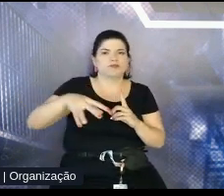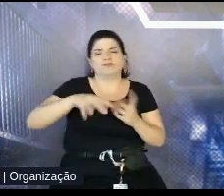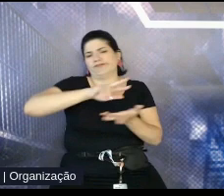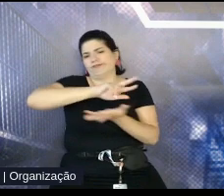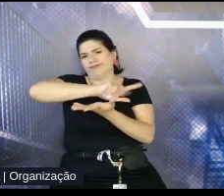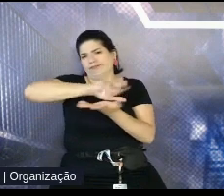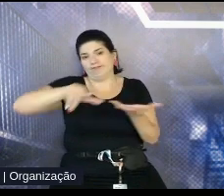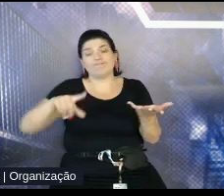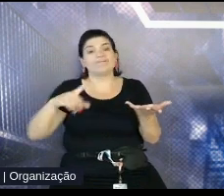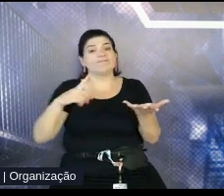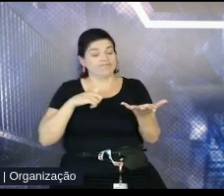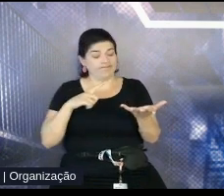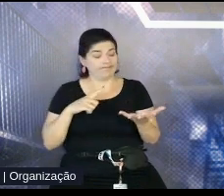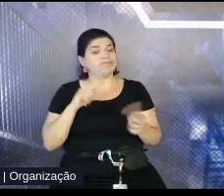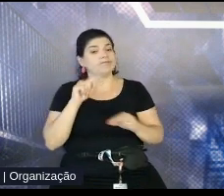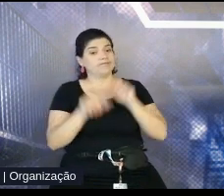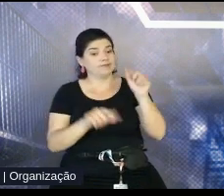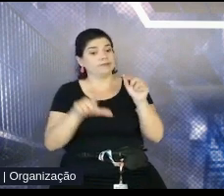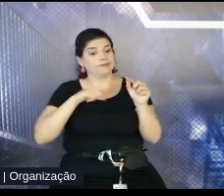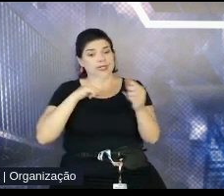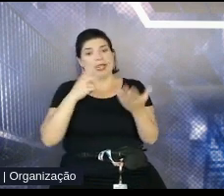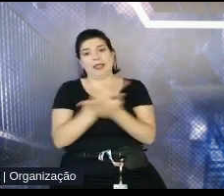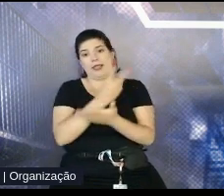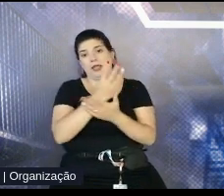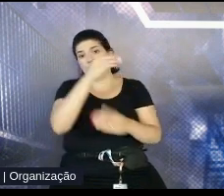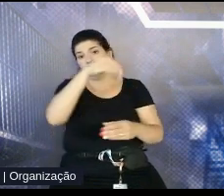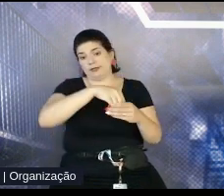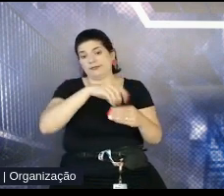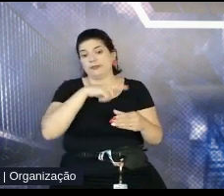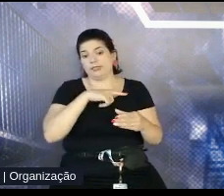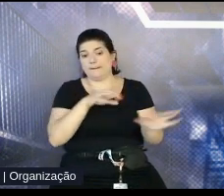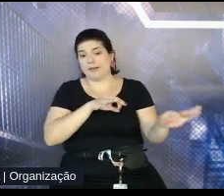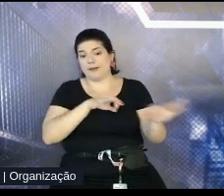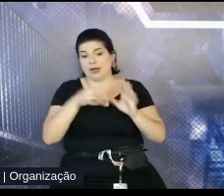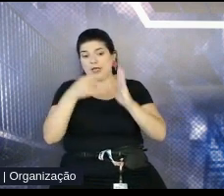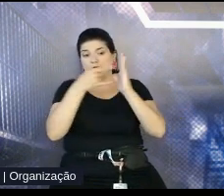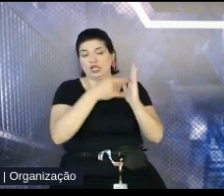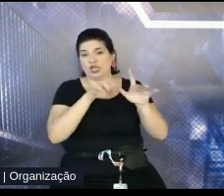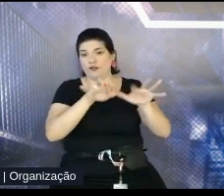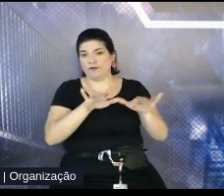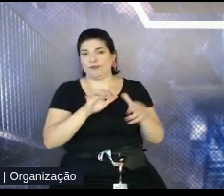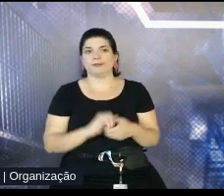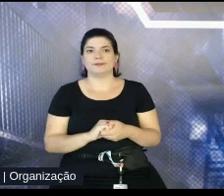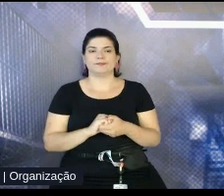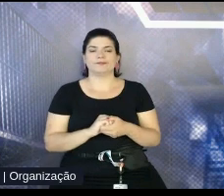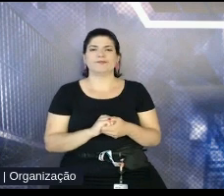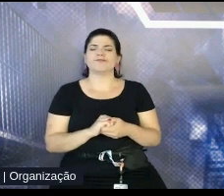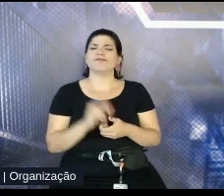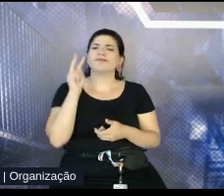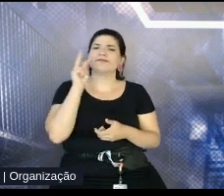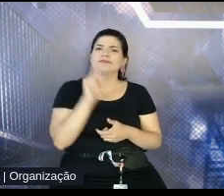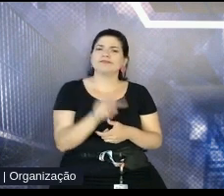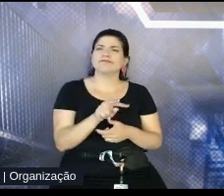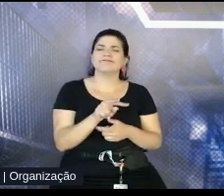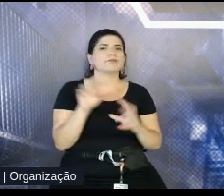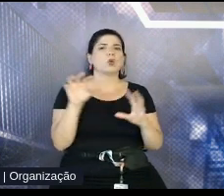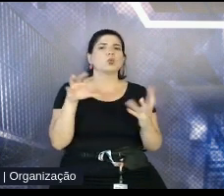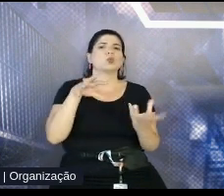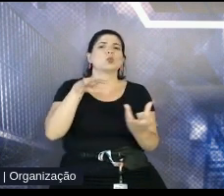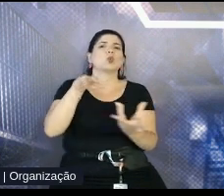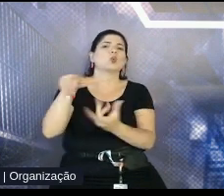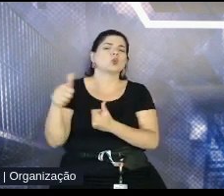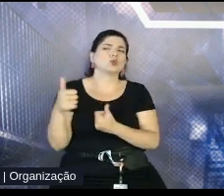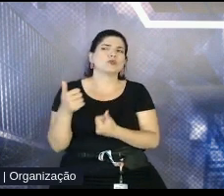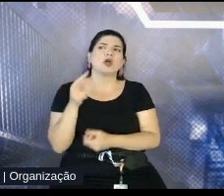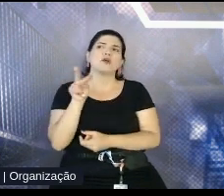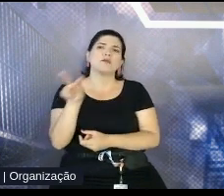tem alguma coisa errada dentro dessas esteiras de desenvolvimento. E aí, quando a gente olha isso a nível mundo, a gente vê que